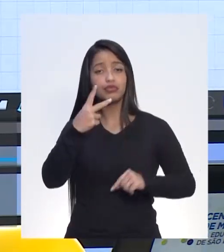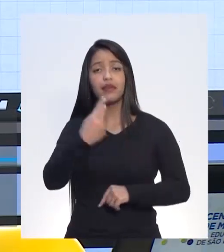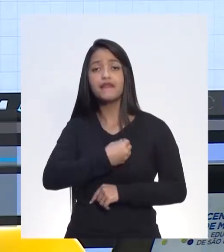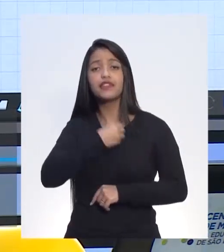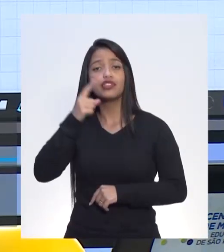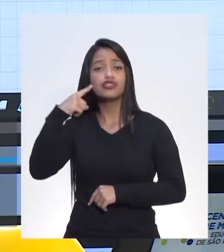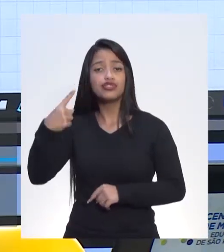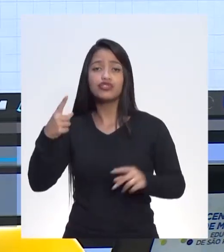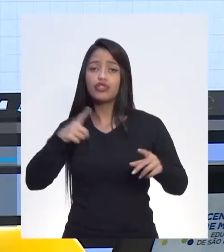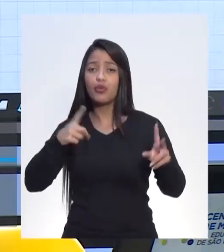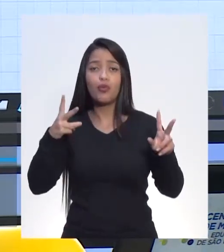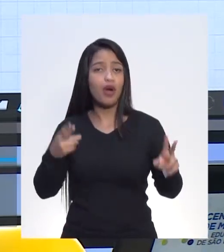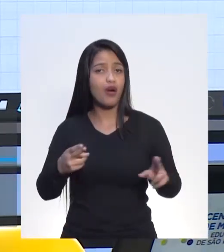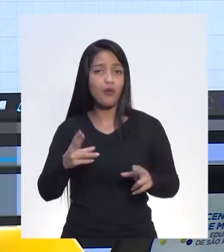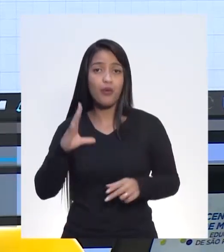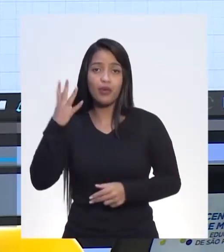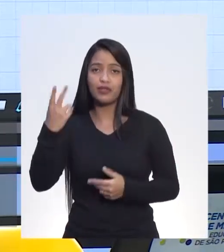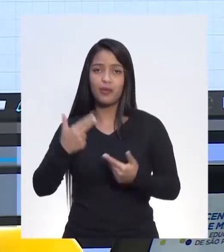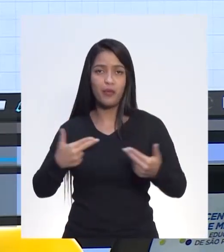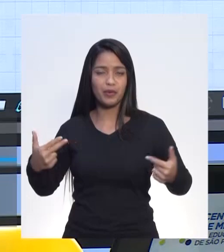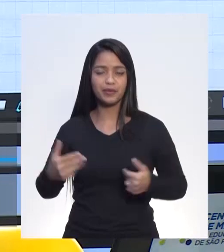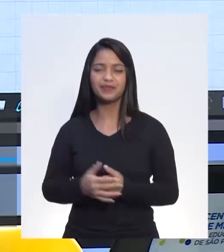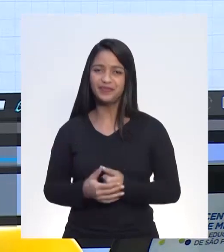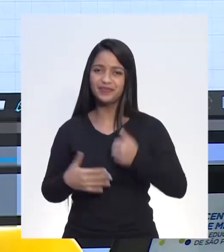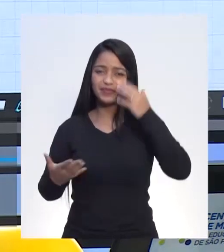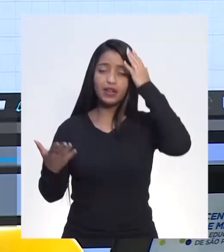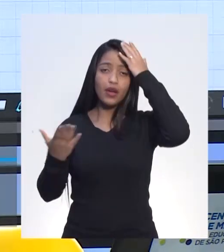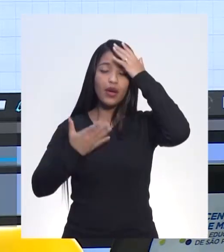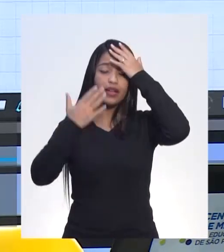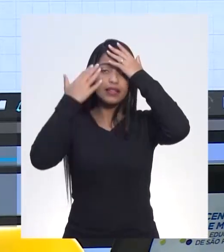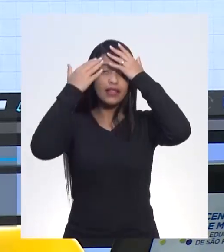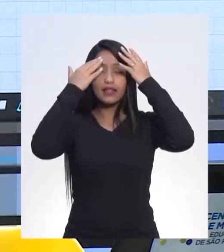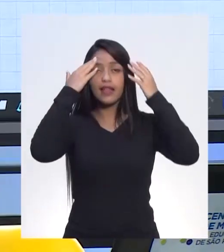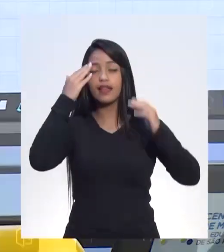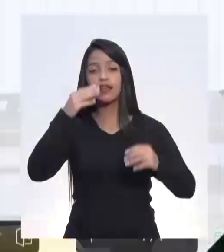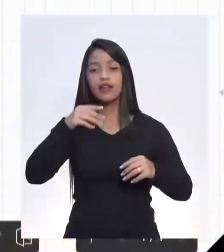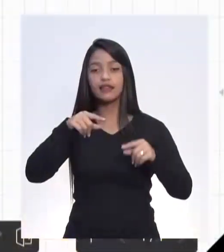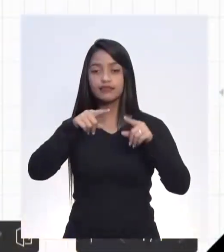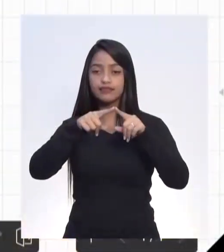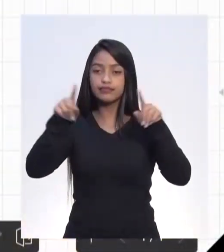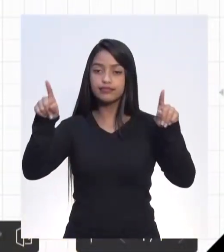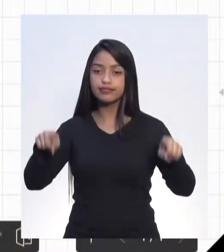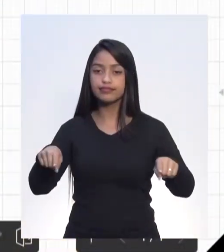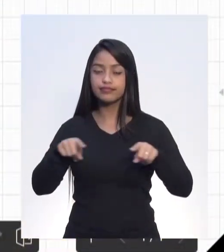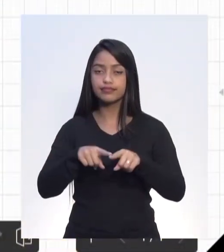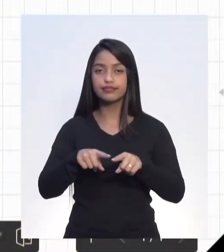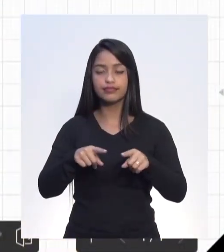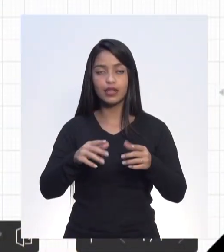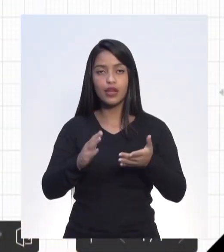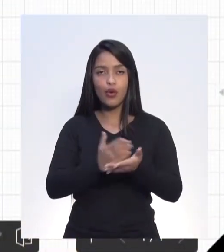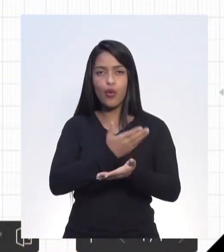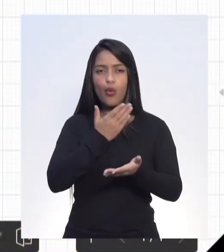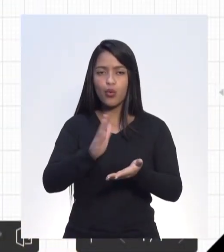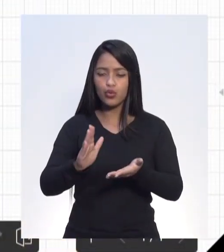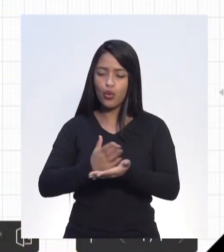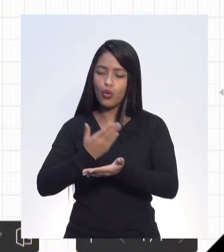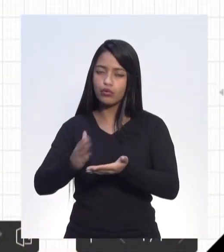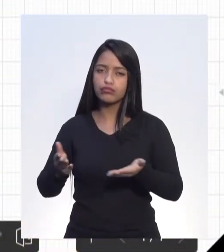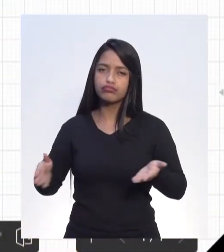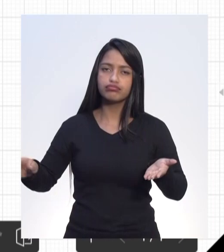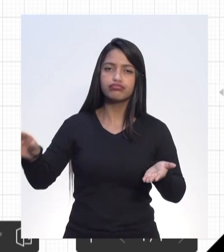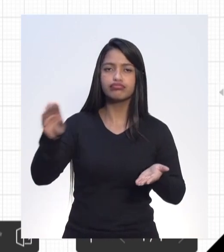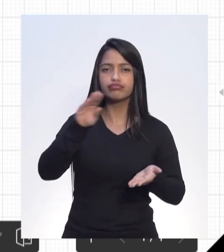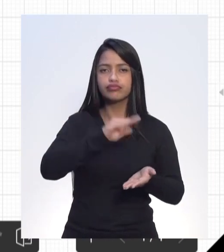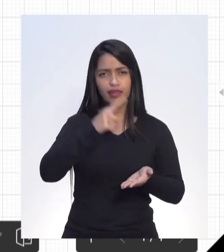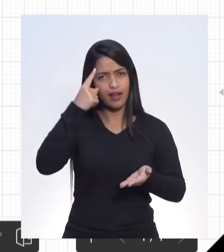vamos lá entender qual foi todo o contorno aí, né, de gesso, a expressão que caracteriza essa. O professor Jonas já adiantou bem, né? Falou a